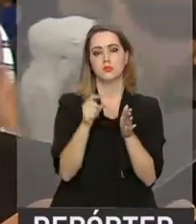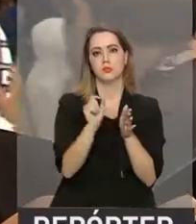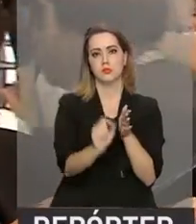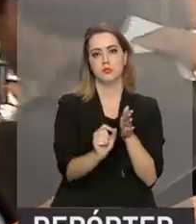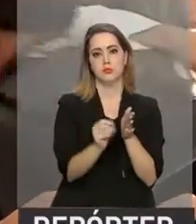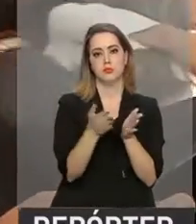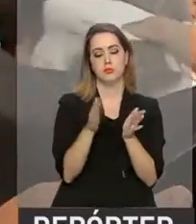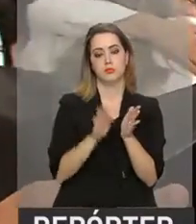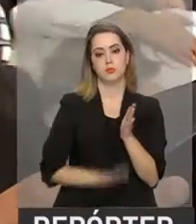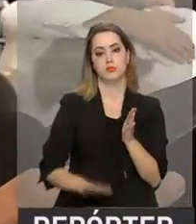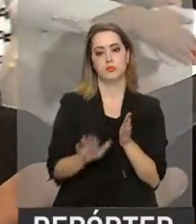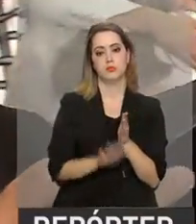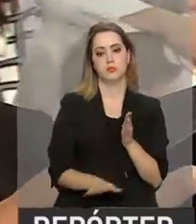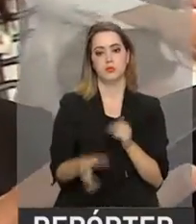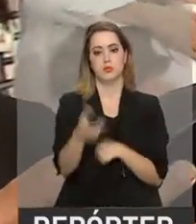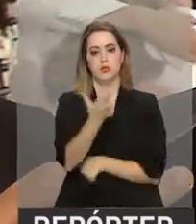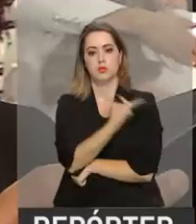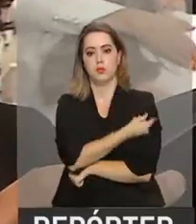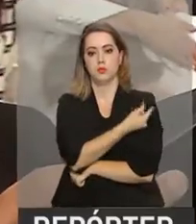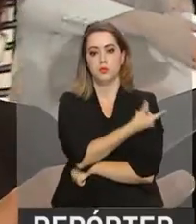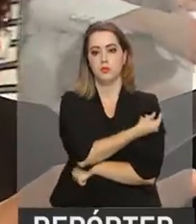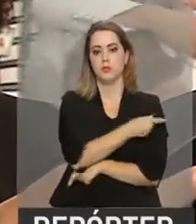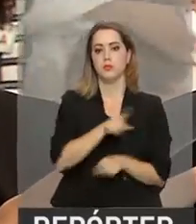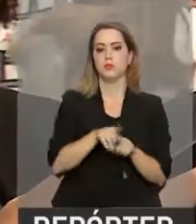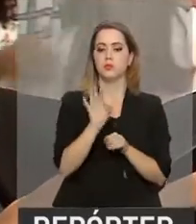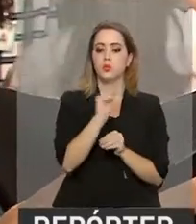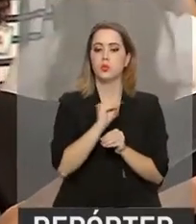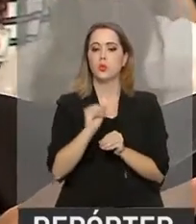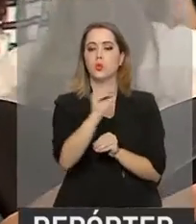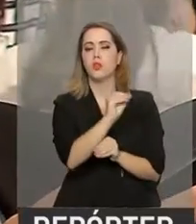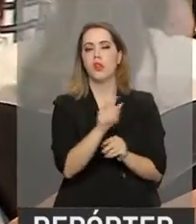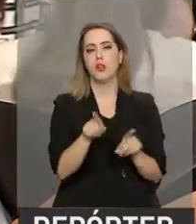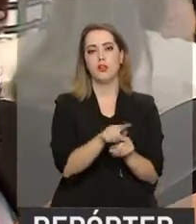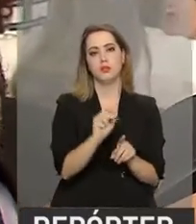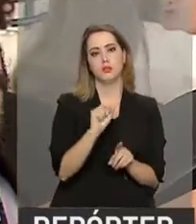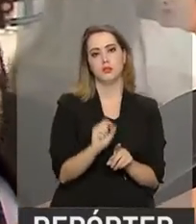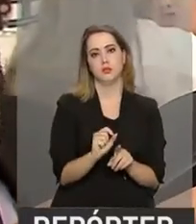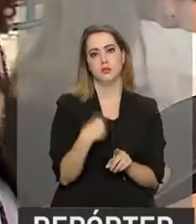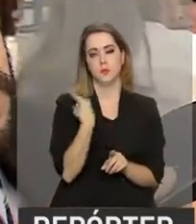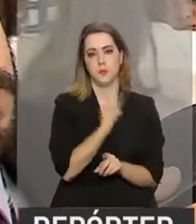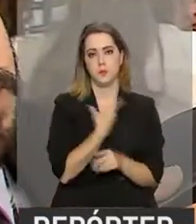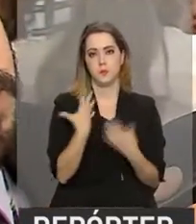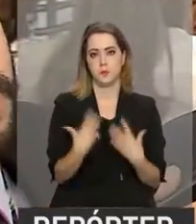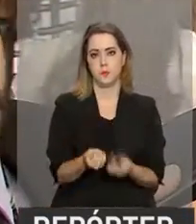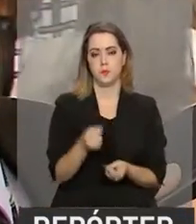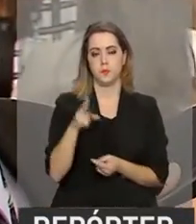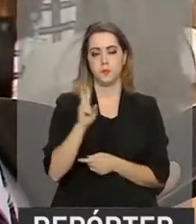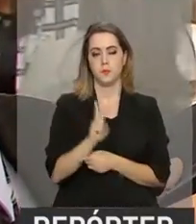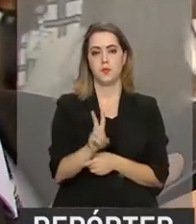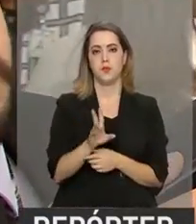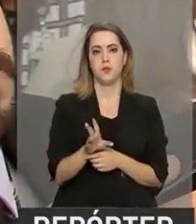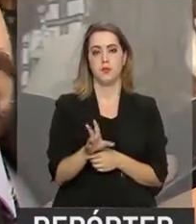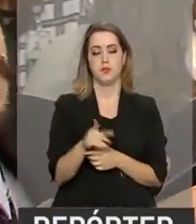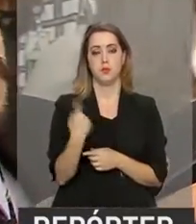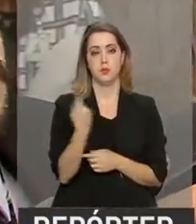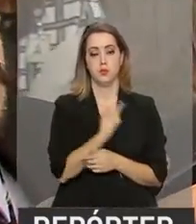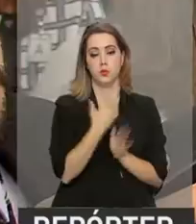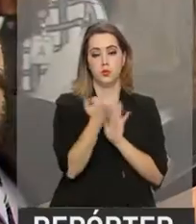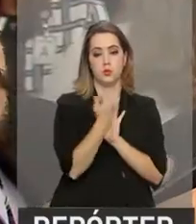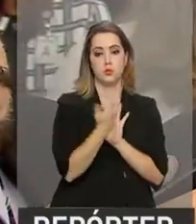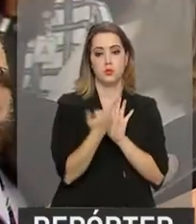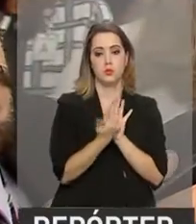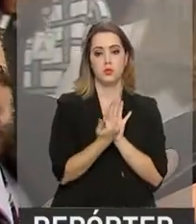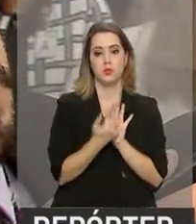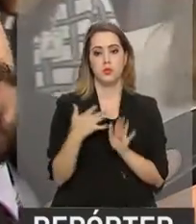as crianças serem vacinadas, acompanhadas. Vamos ter no nosso sistema, no nosso novo sistema